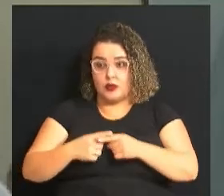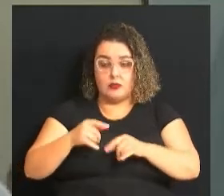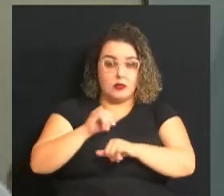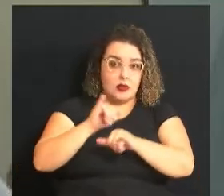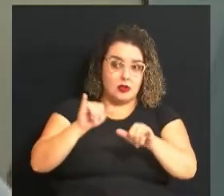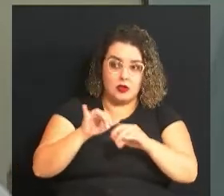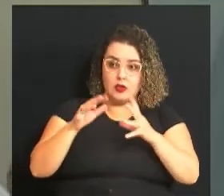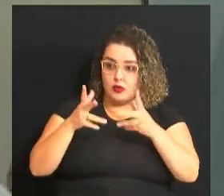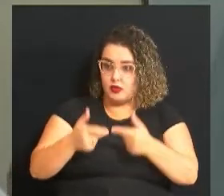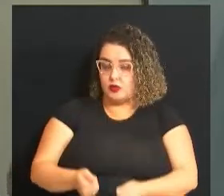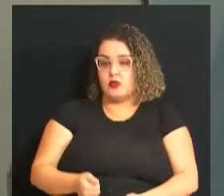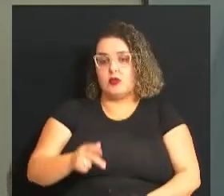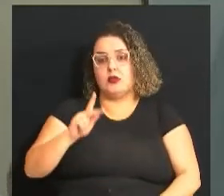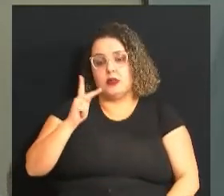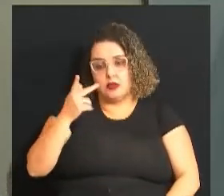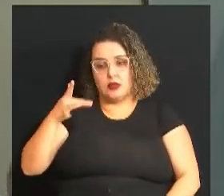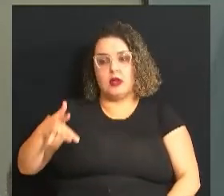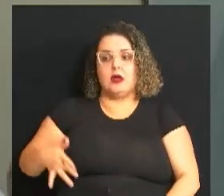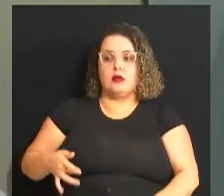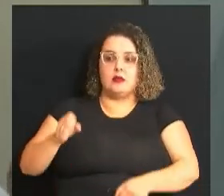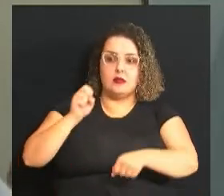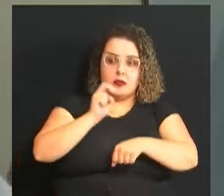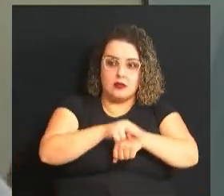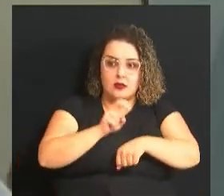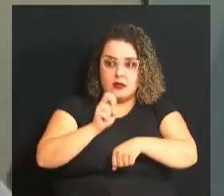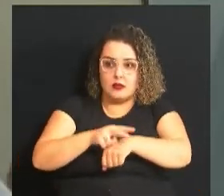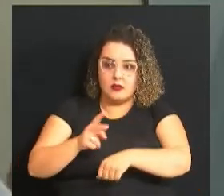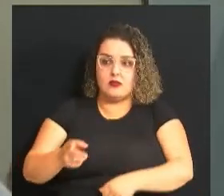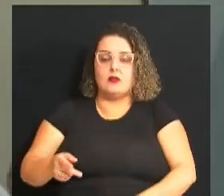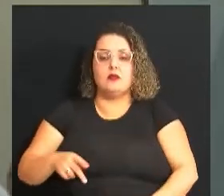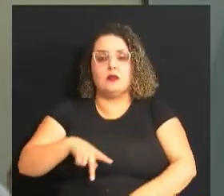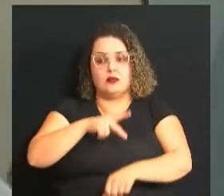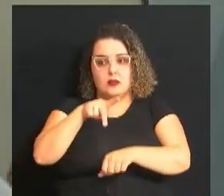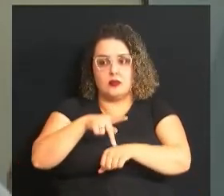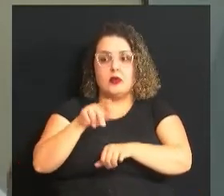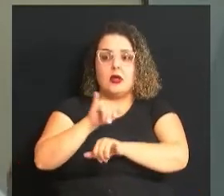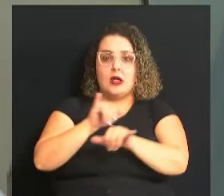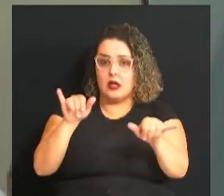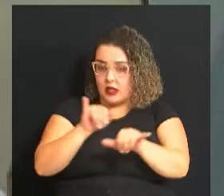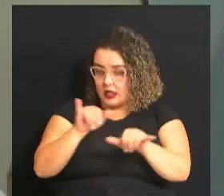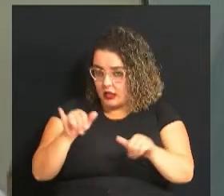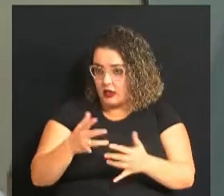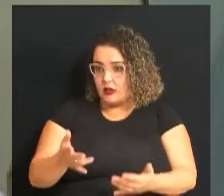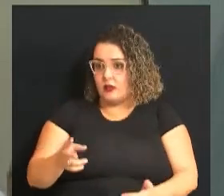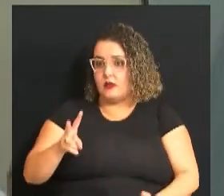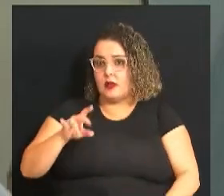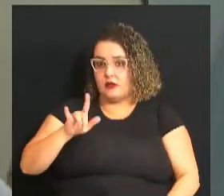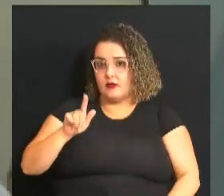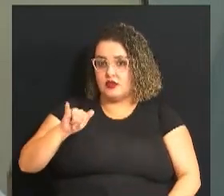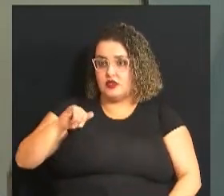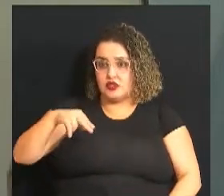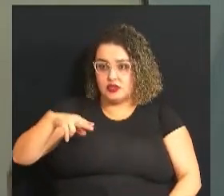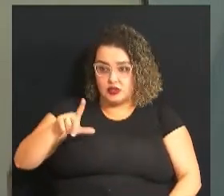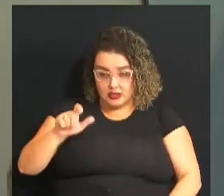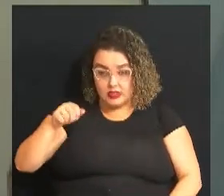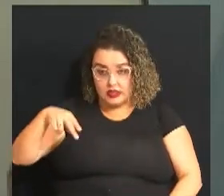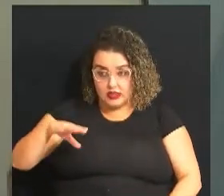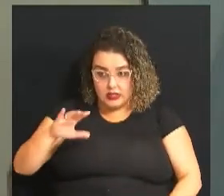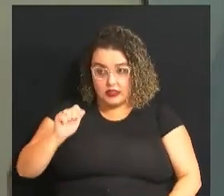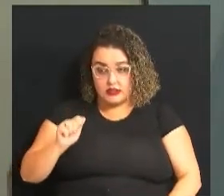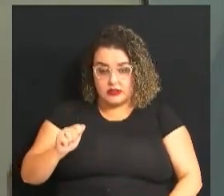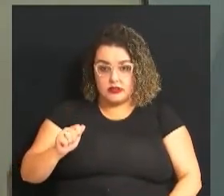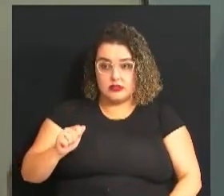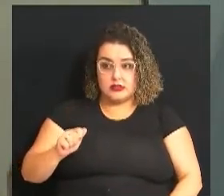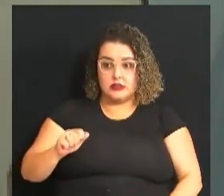de hepatite viral no nosso país, ele é notificado para a vigilância sanitária. E somente aquele